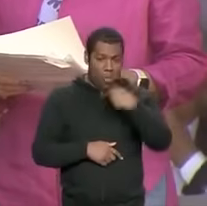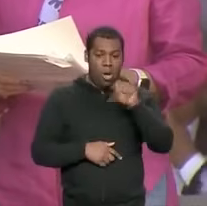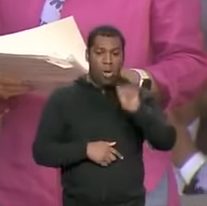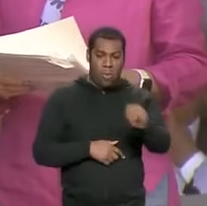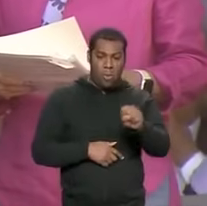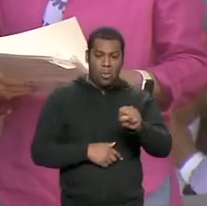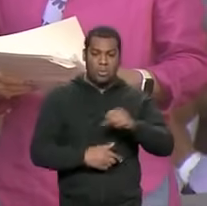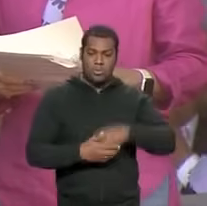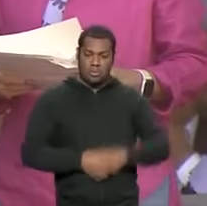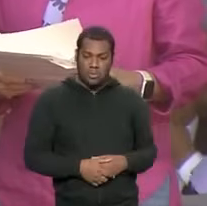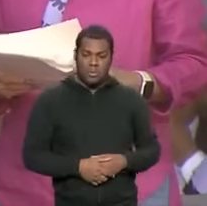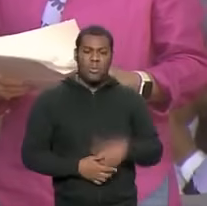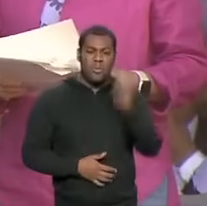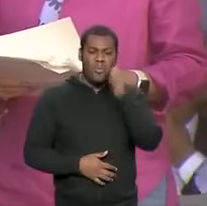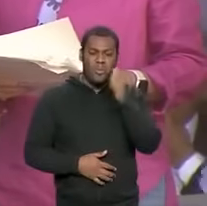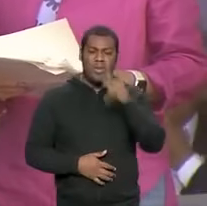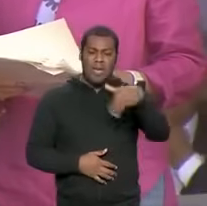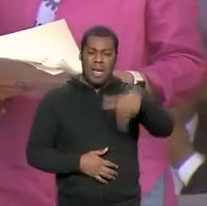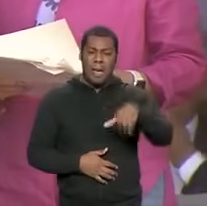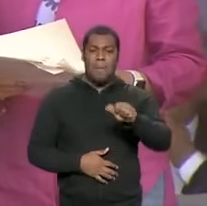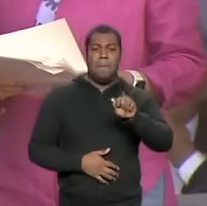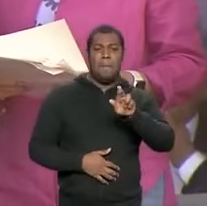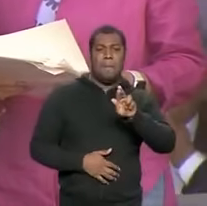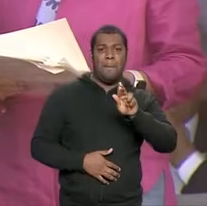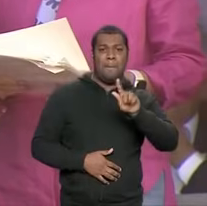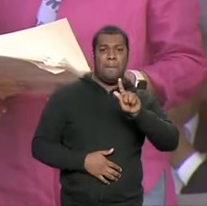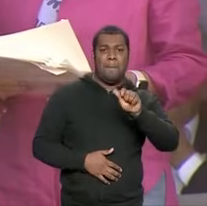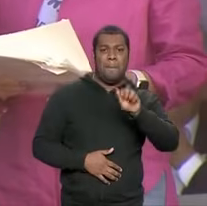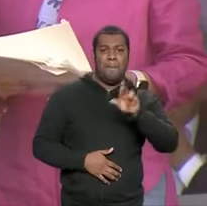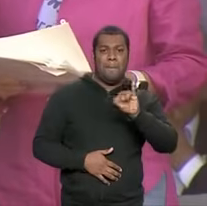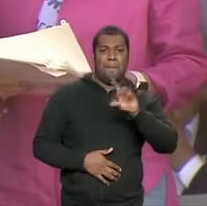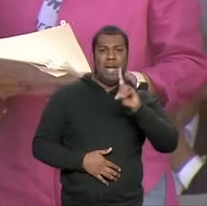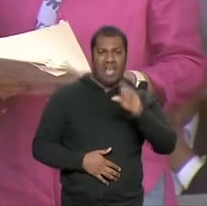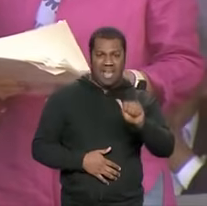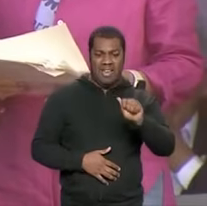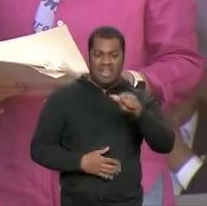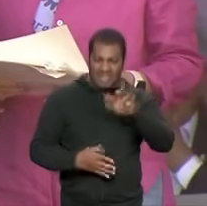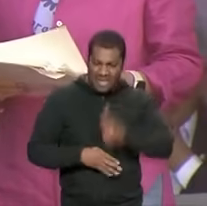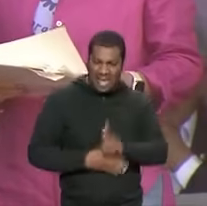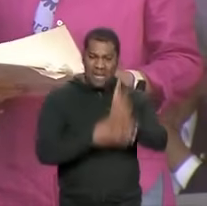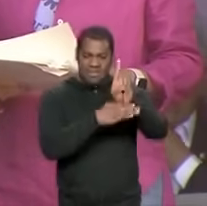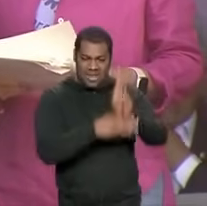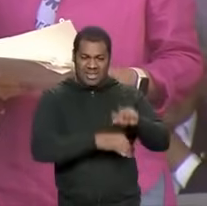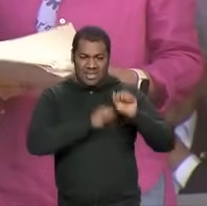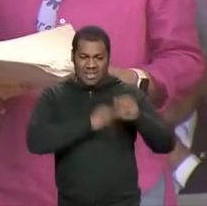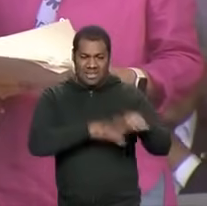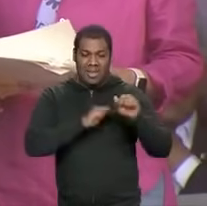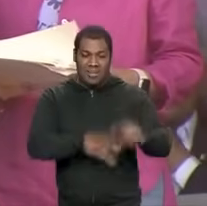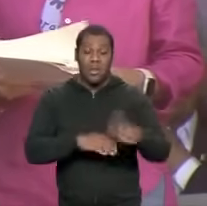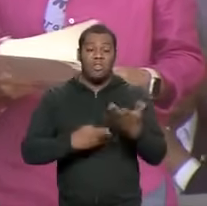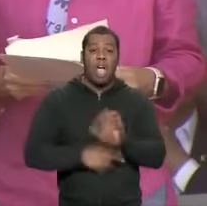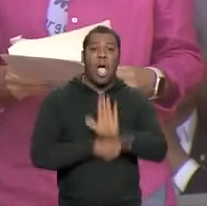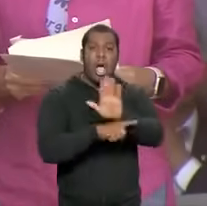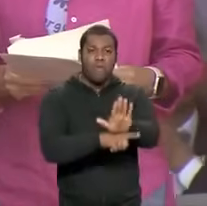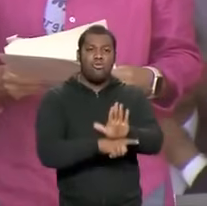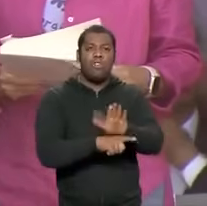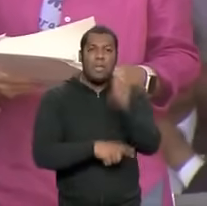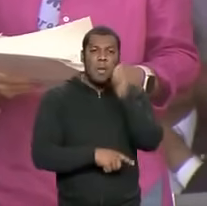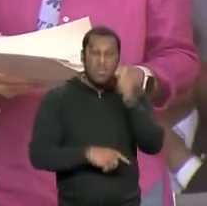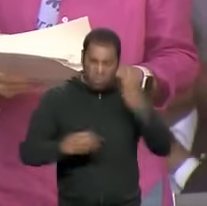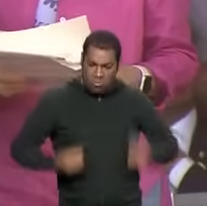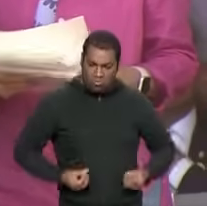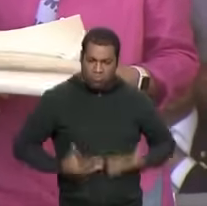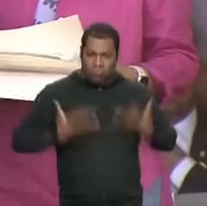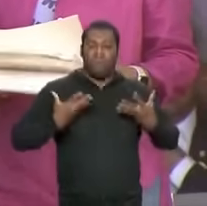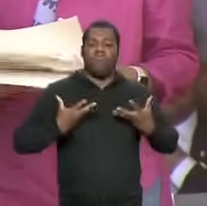Margarida é símbolo dessa margem e de muitas lutas inspiração para tantas